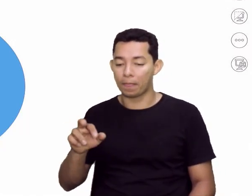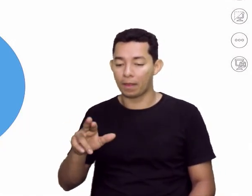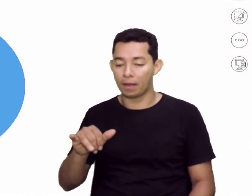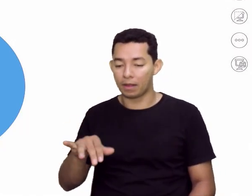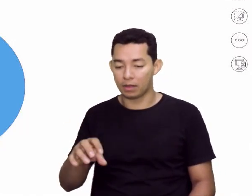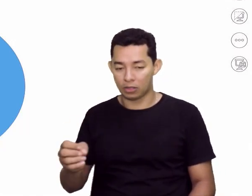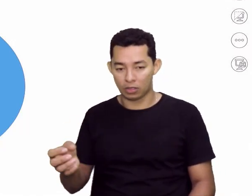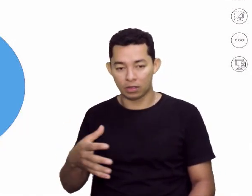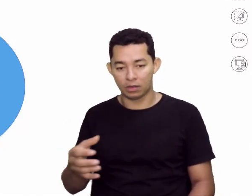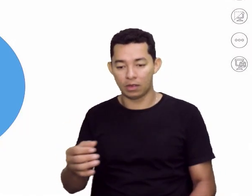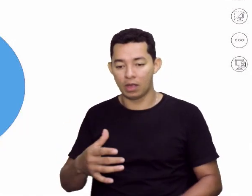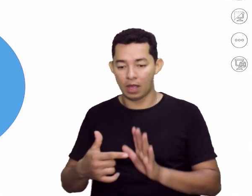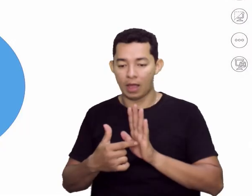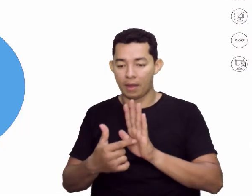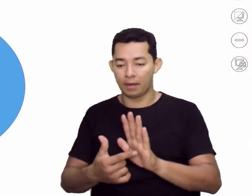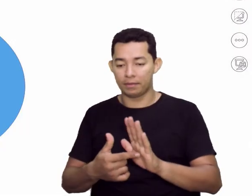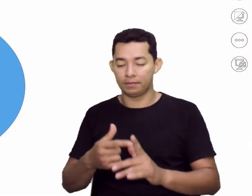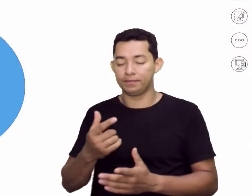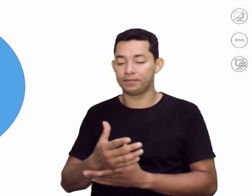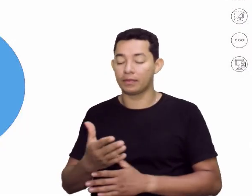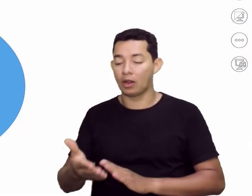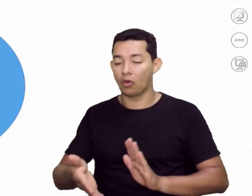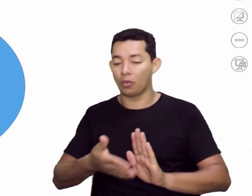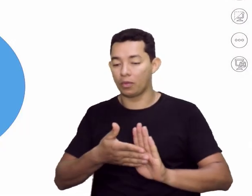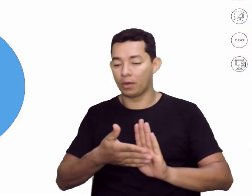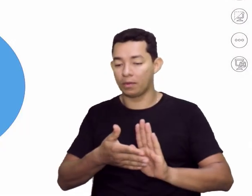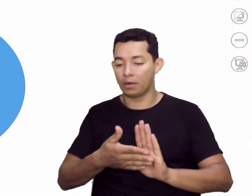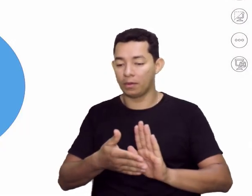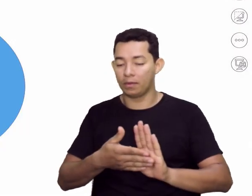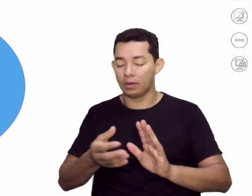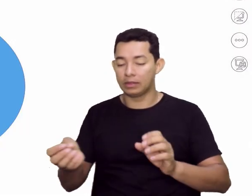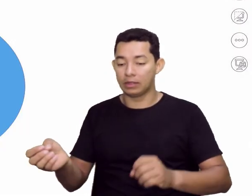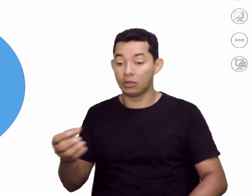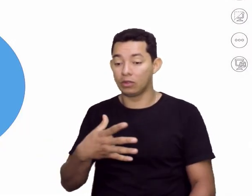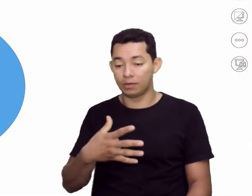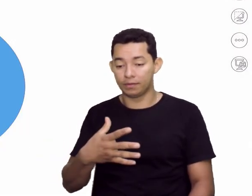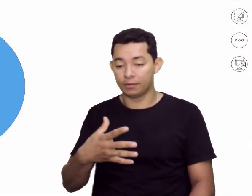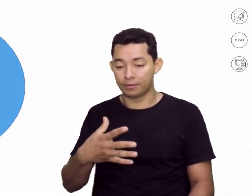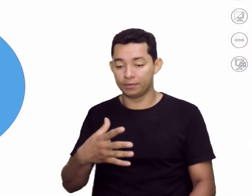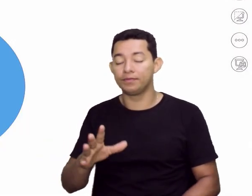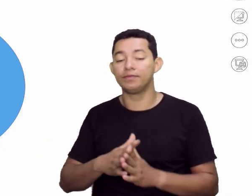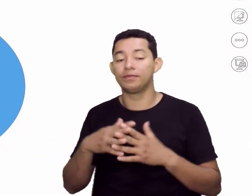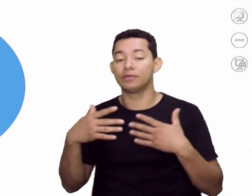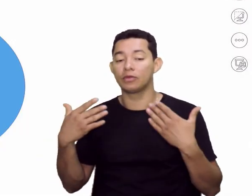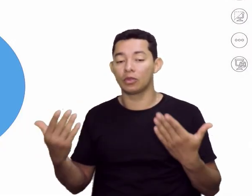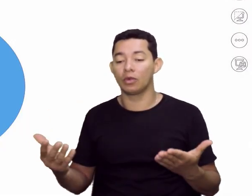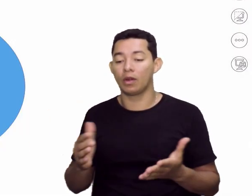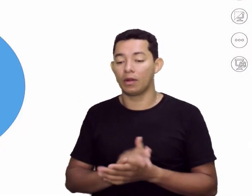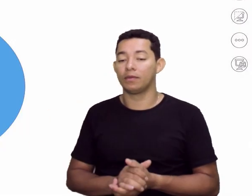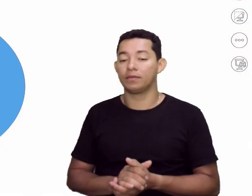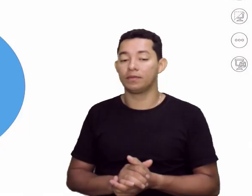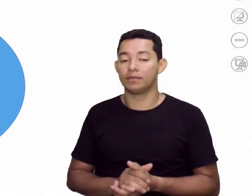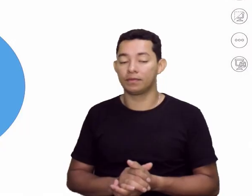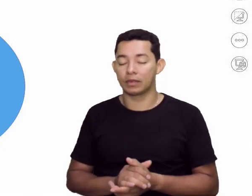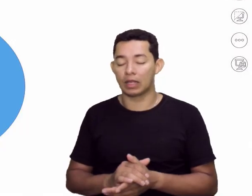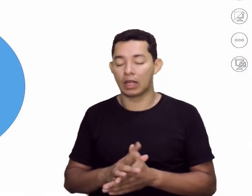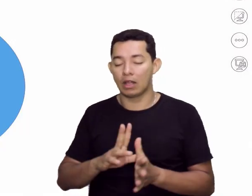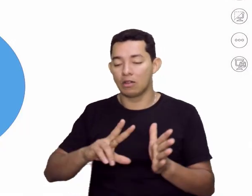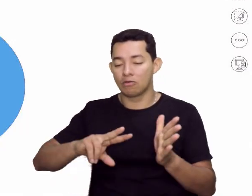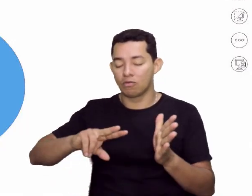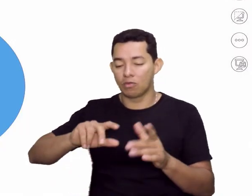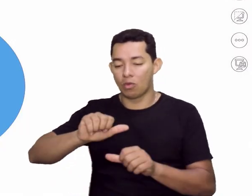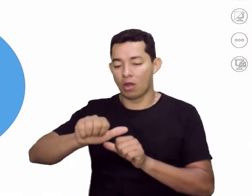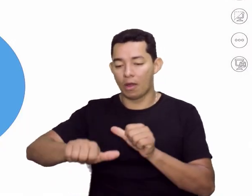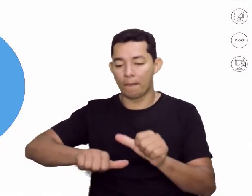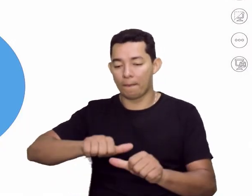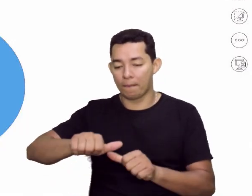nas formas de manifestações artísticas. Quais foram elas? Uma espécie de ressignificação